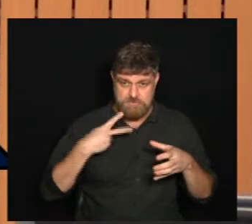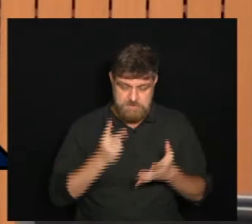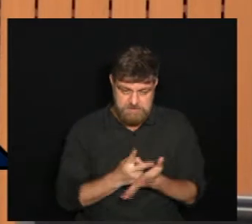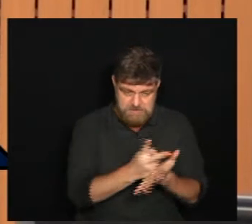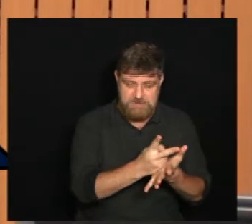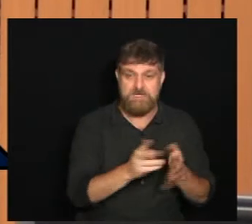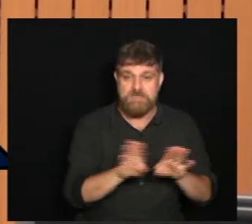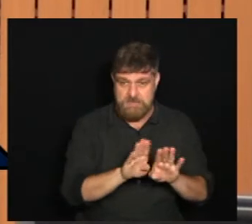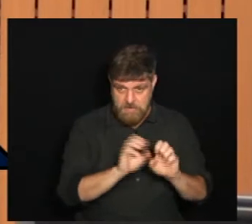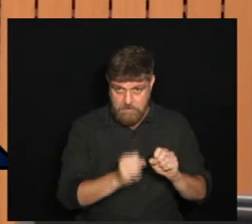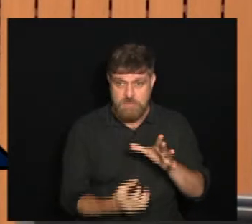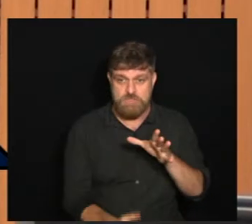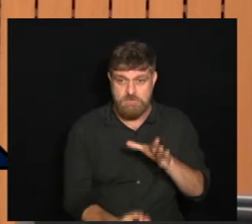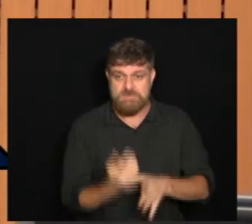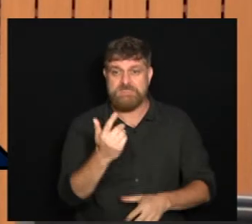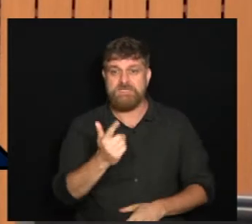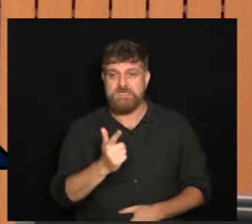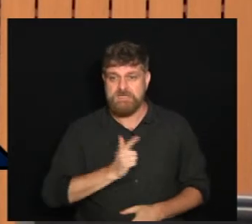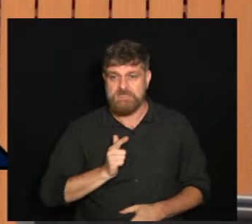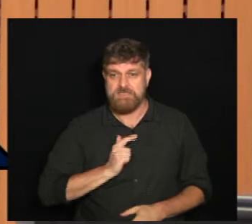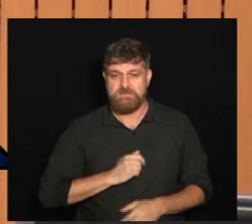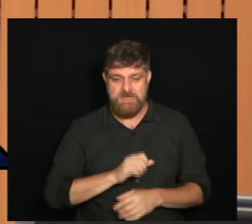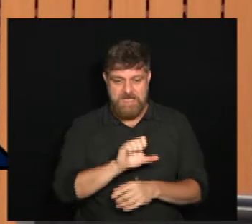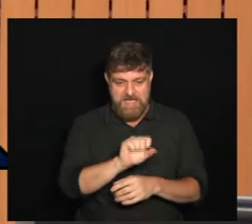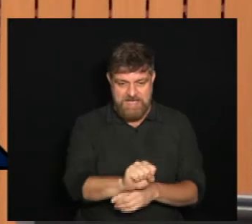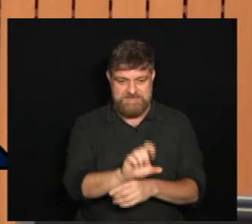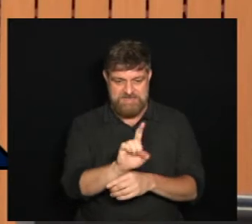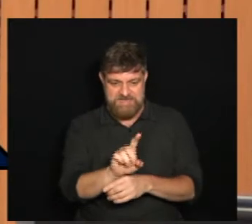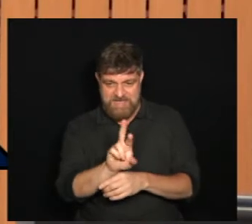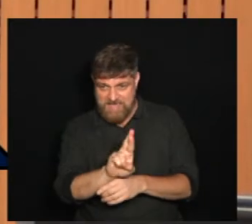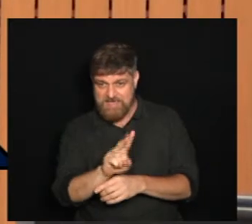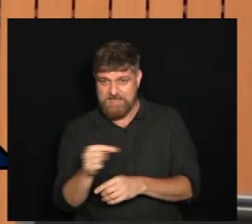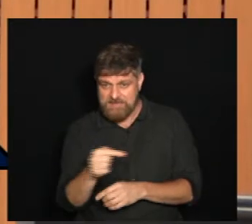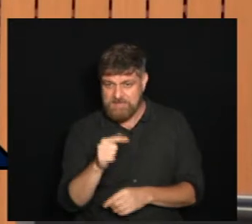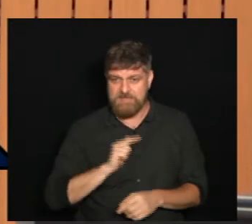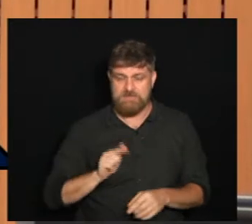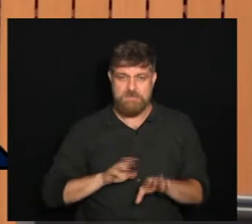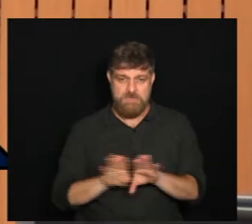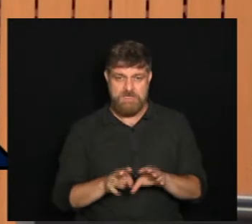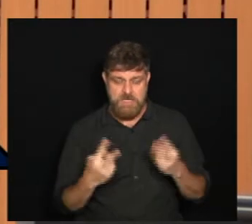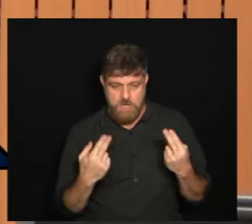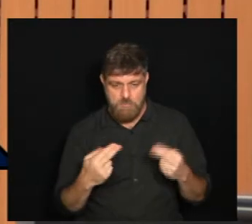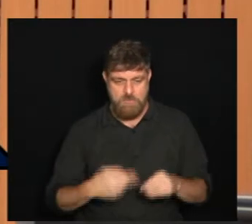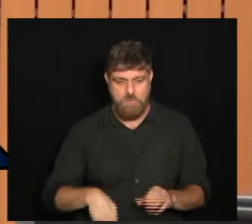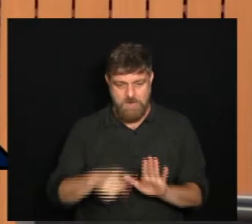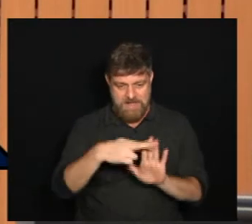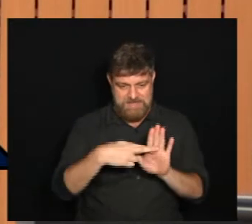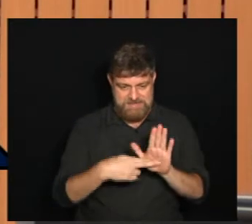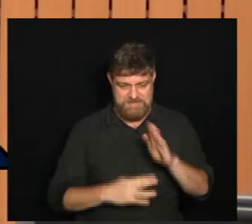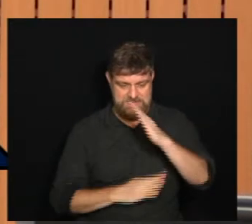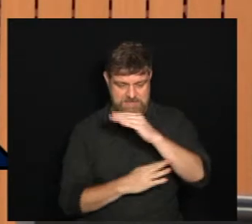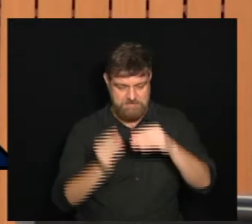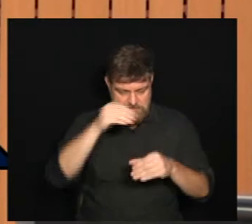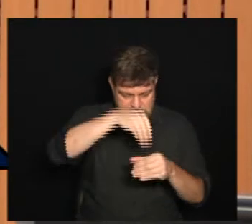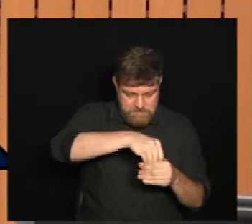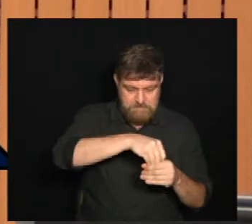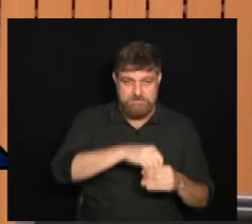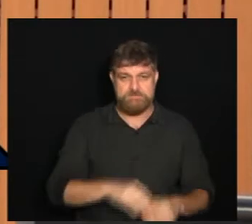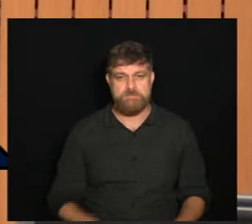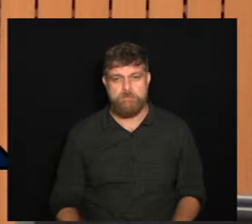também poderão ser realizadas através do SDR, aplicáveis às disposições do regimento interno e deste ato no que